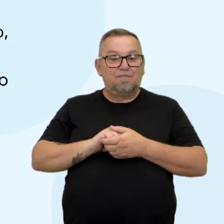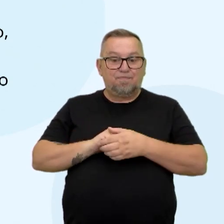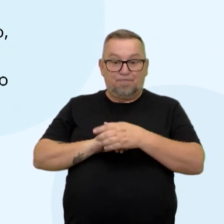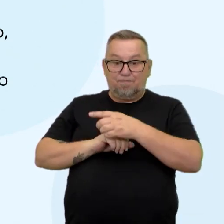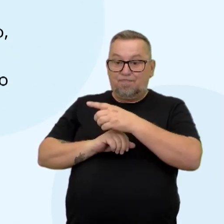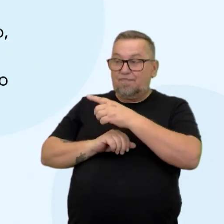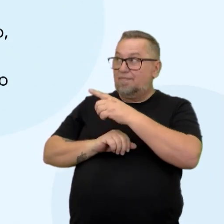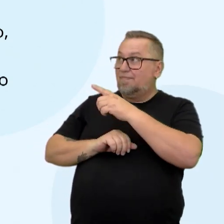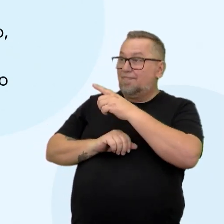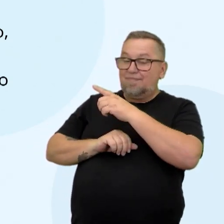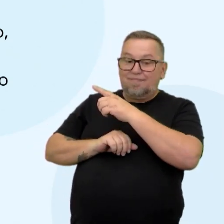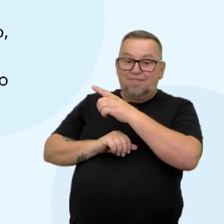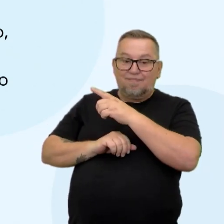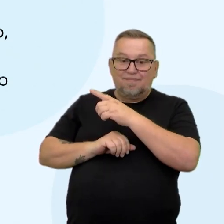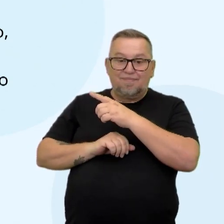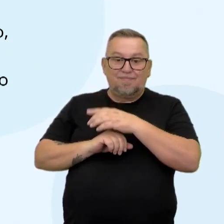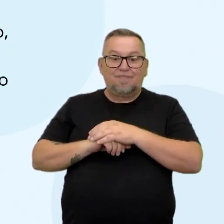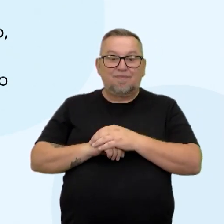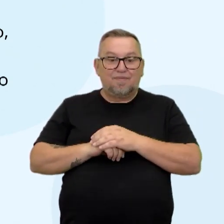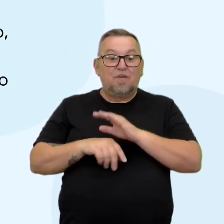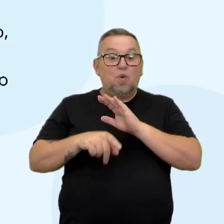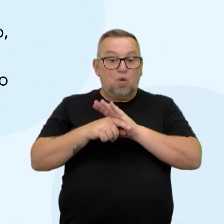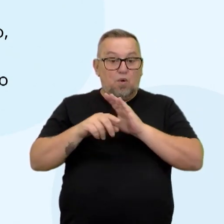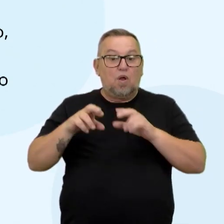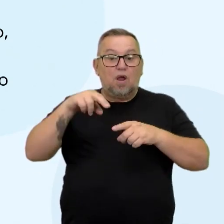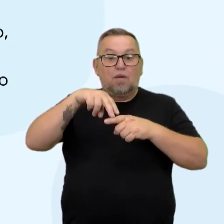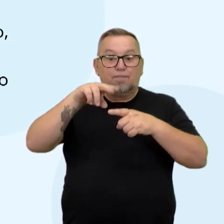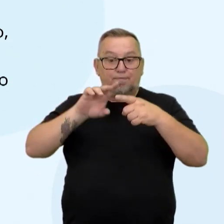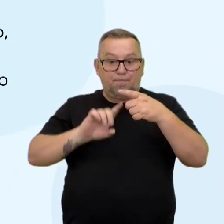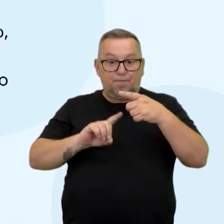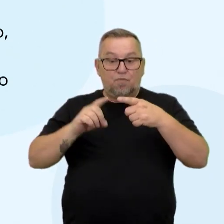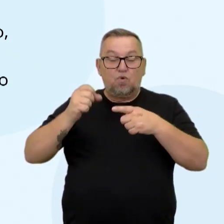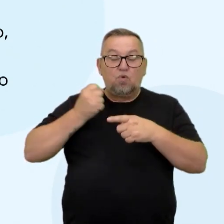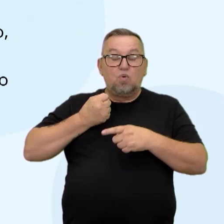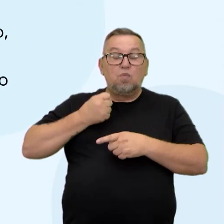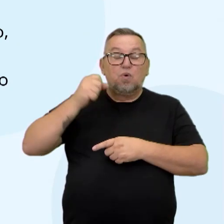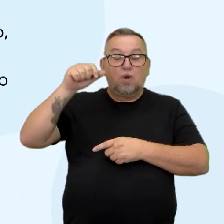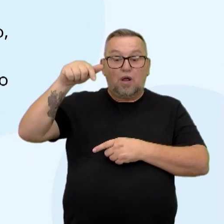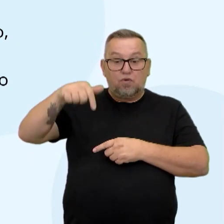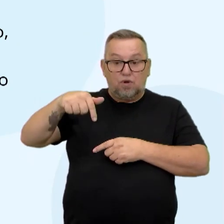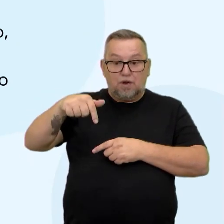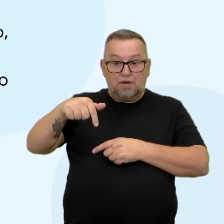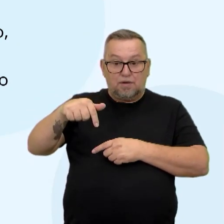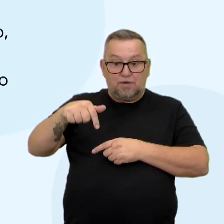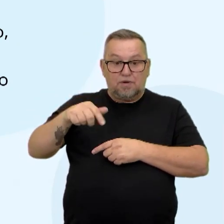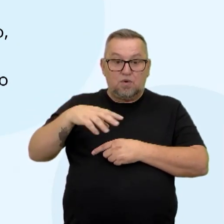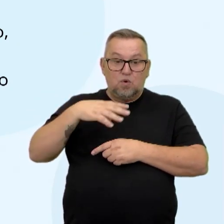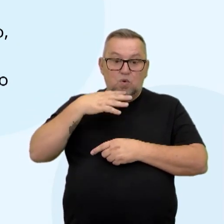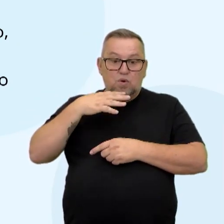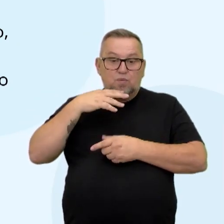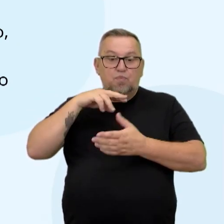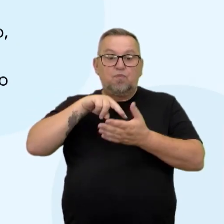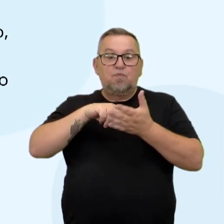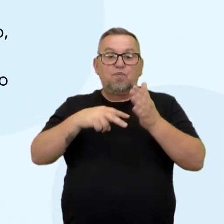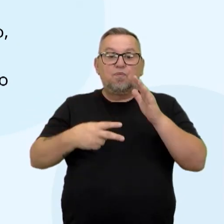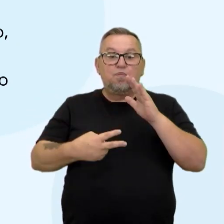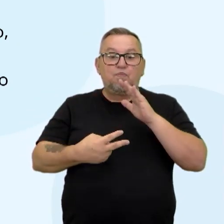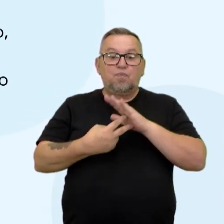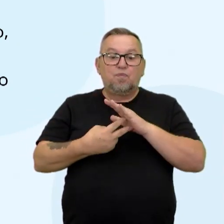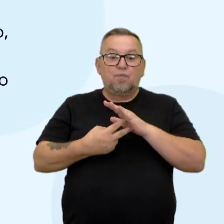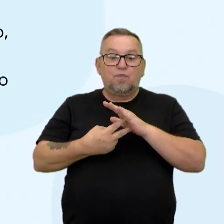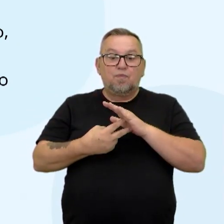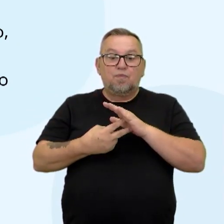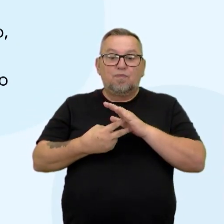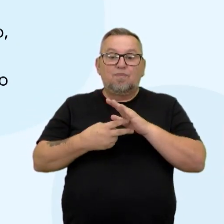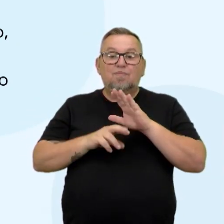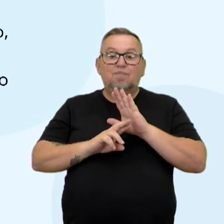conhecimento: representação fracionária dos números racionais, reconhecimento, significados,